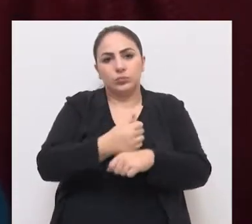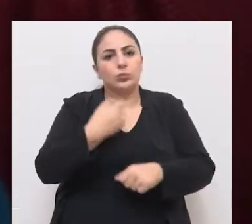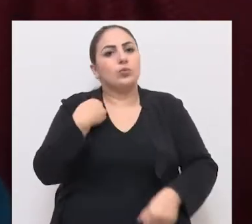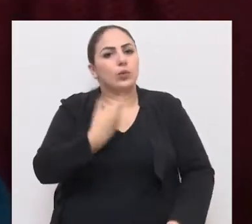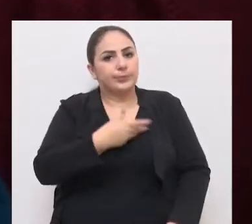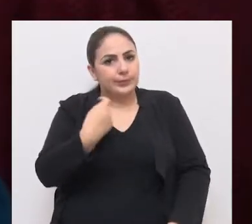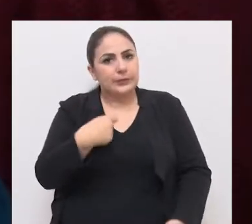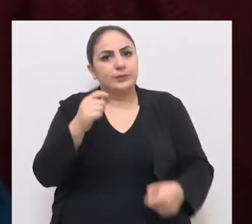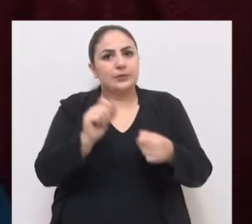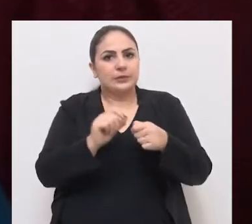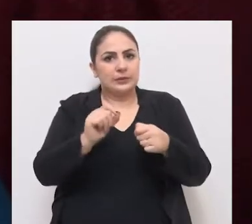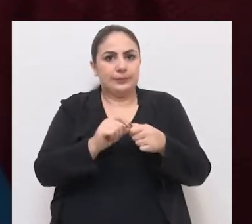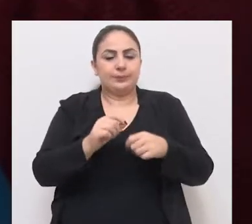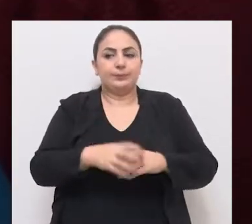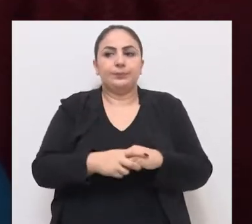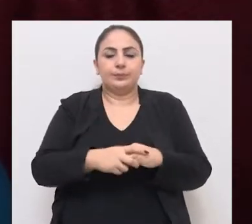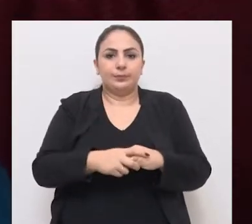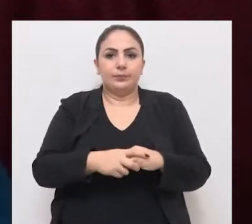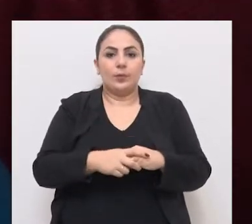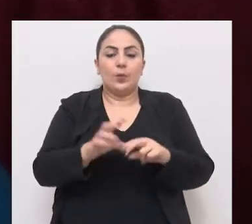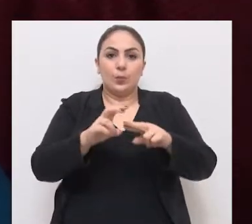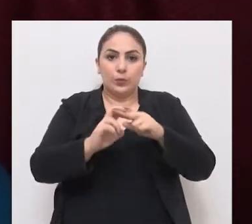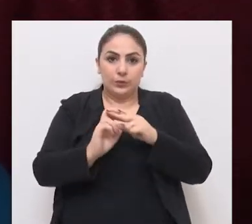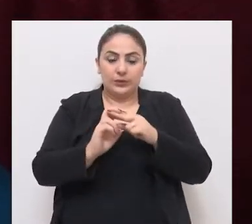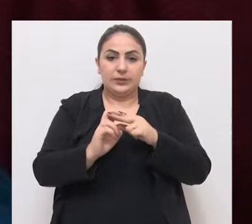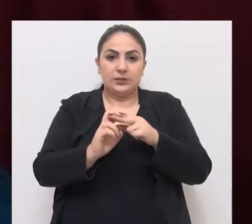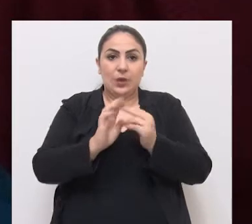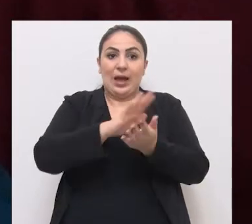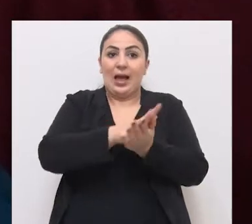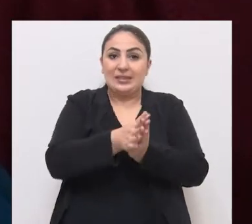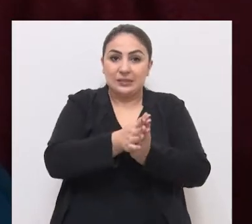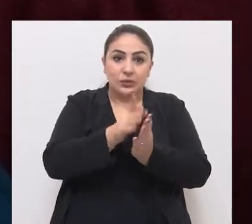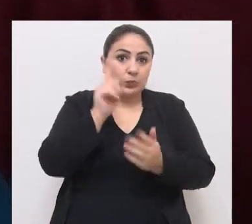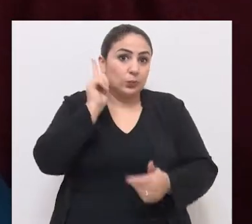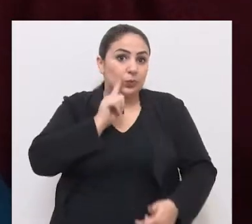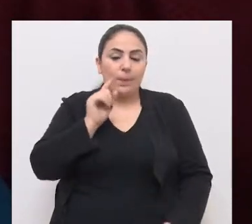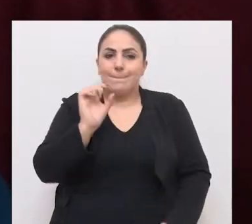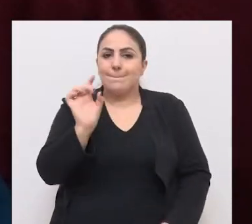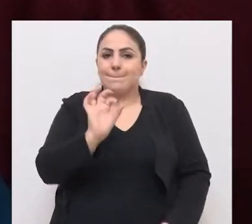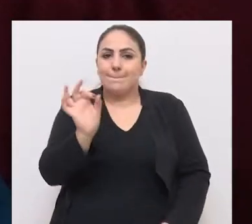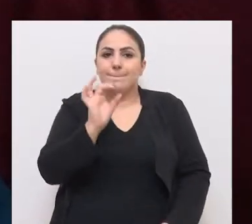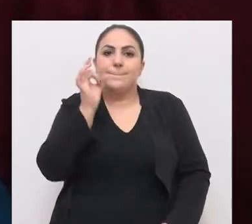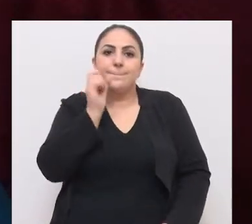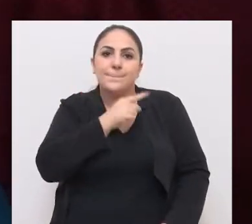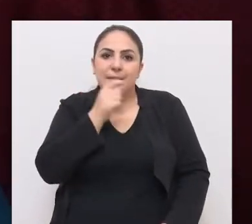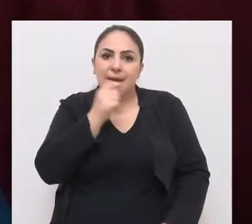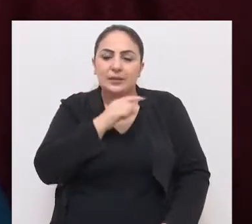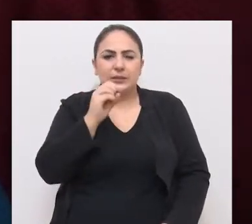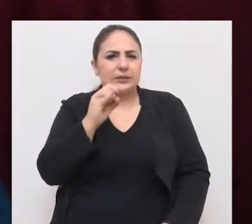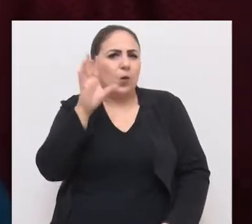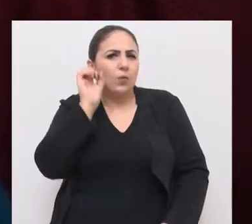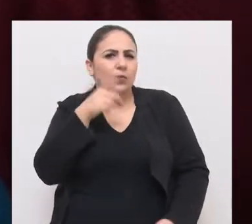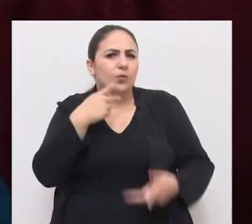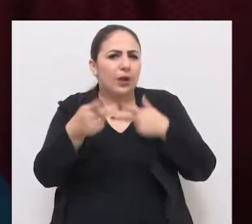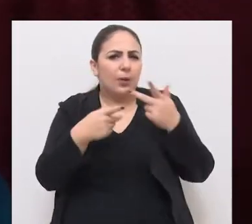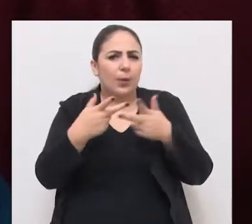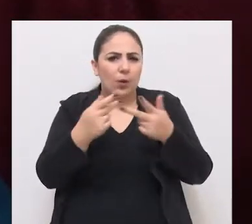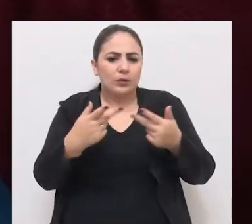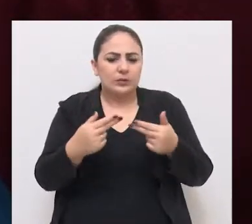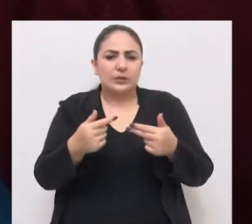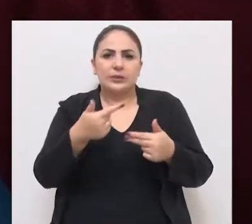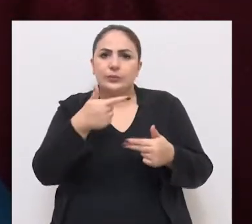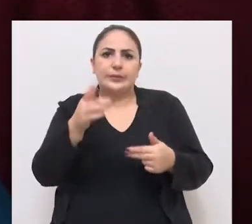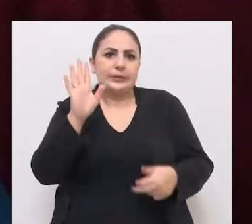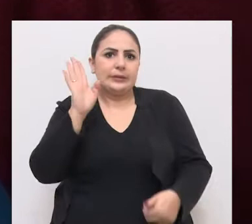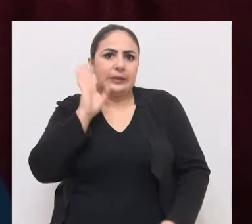substituir? A gente deve fazer isso. Então, racismo não é piada. Se você ouviu alguém falar algo